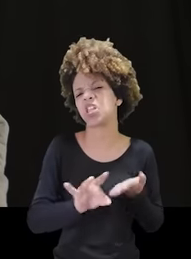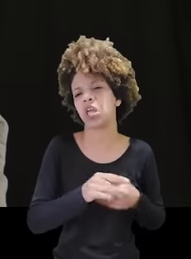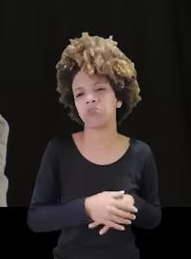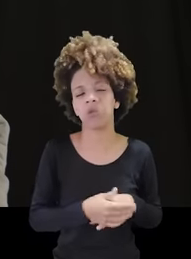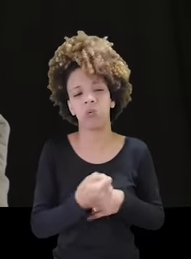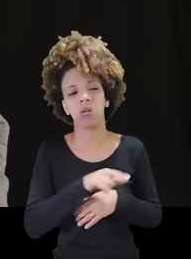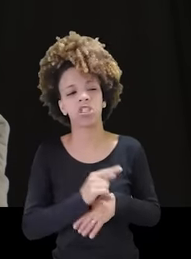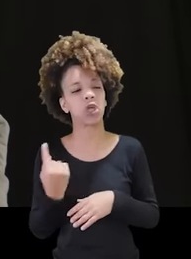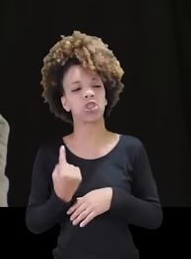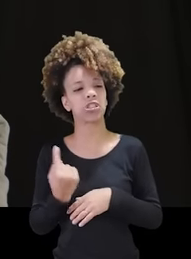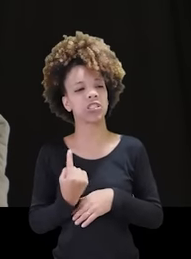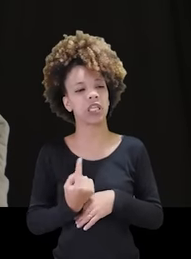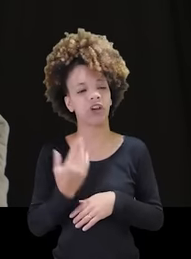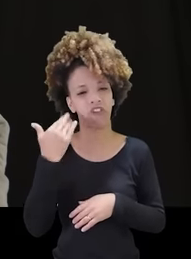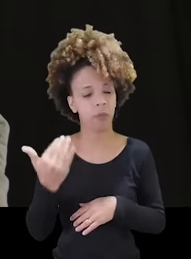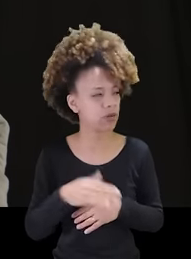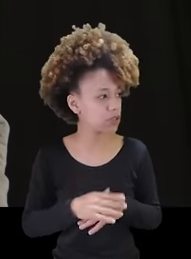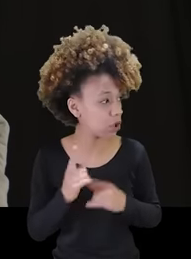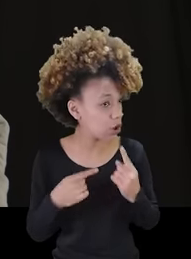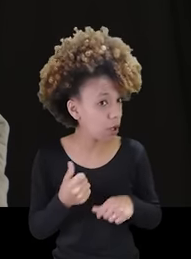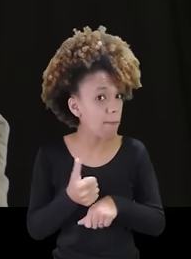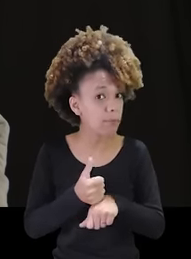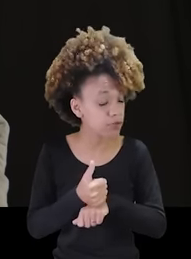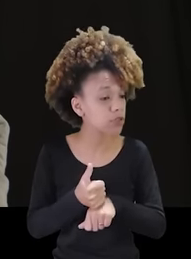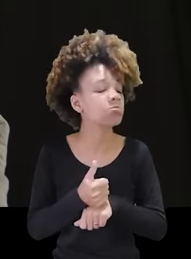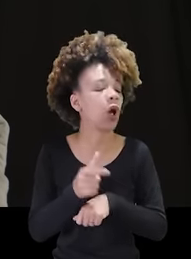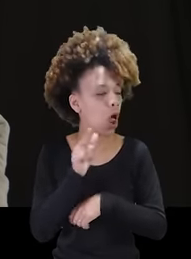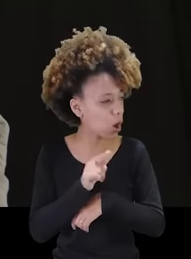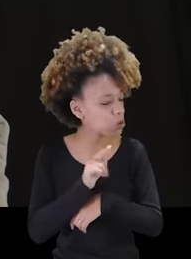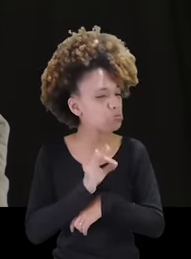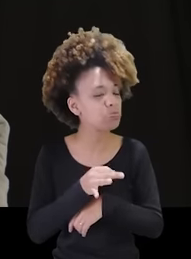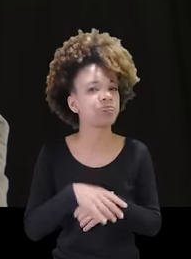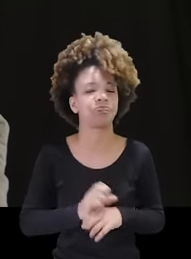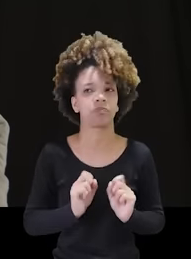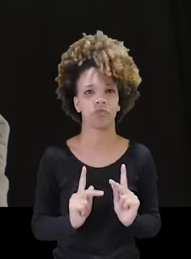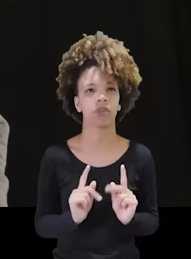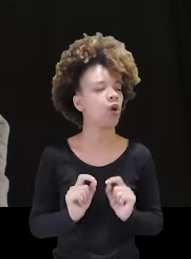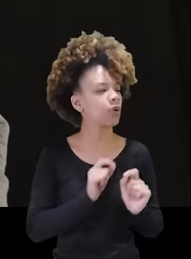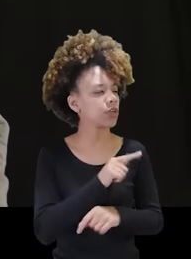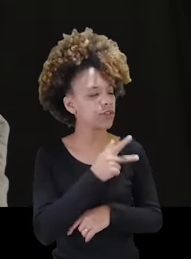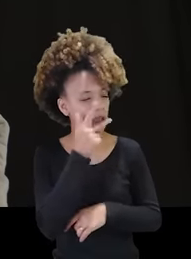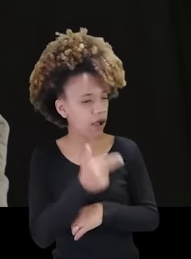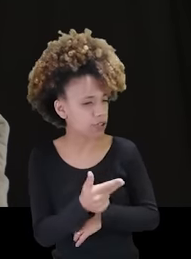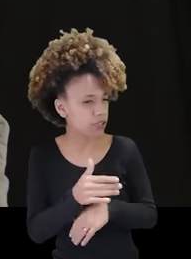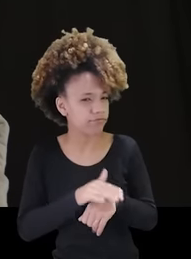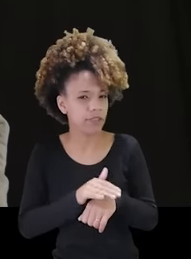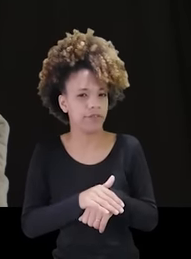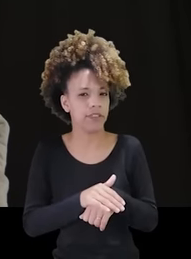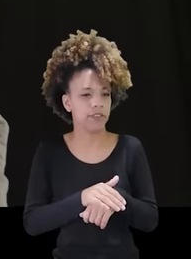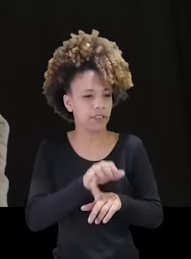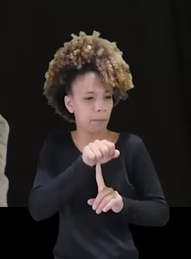era só entendi olha que louco tem a ver com um profissionalismo uma parada também é logicamente tá E aí o que que você acha que fez